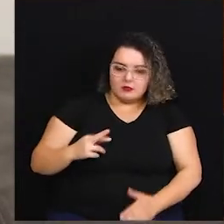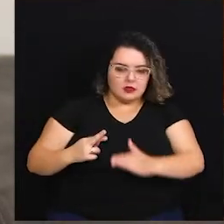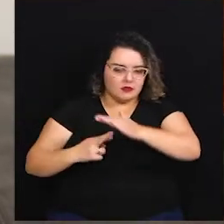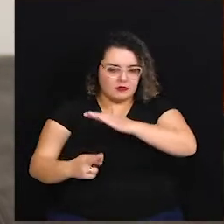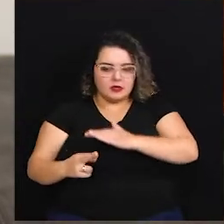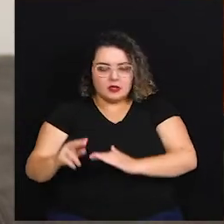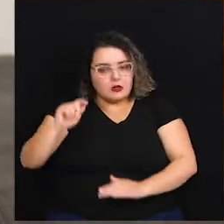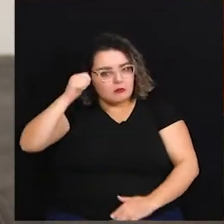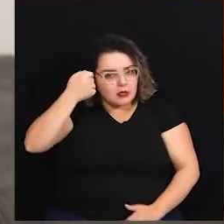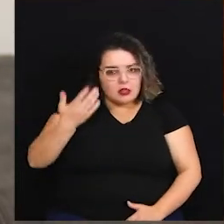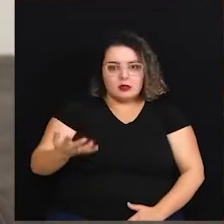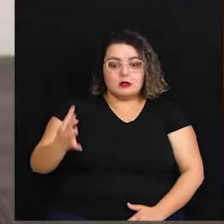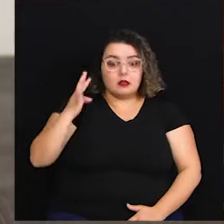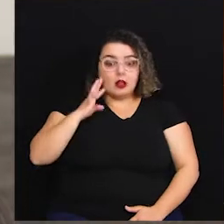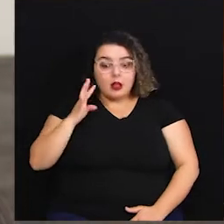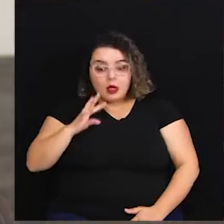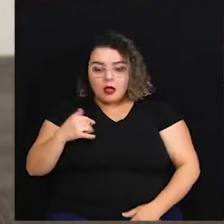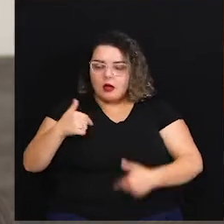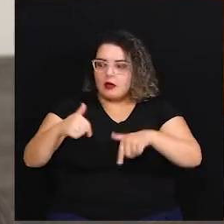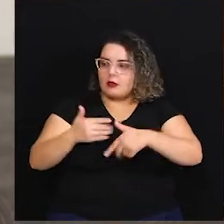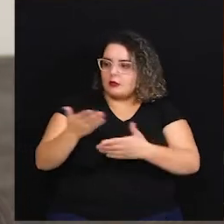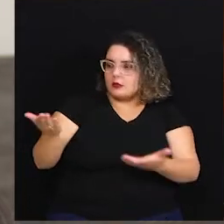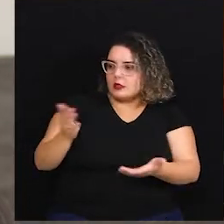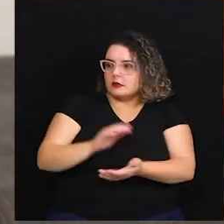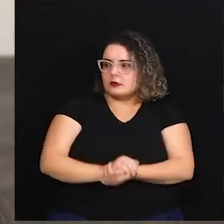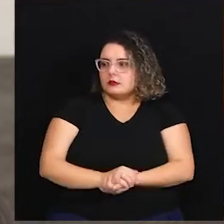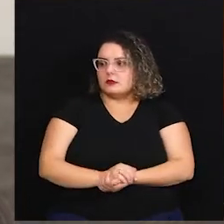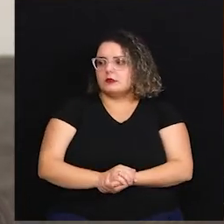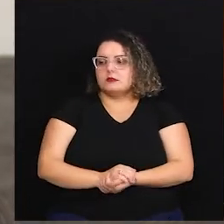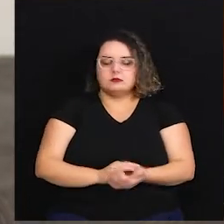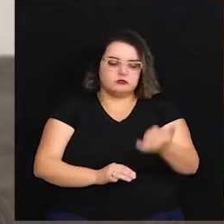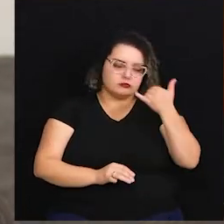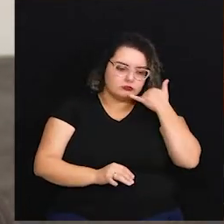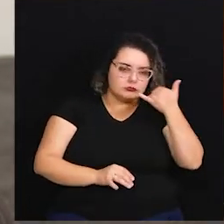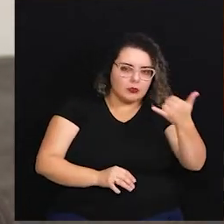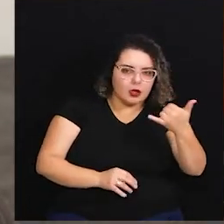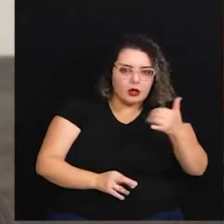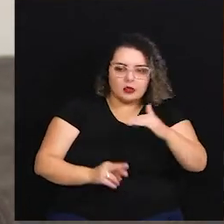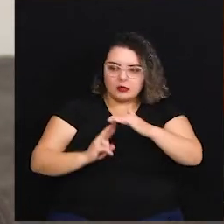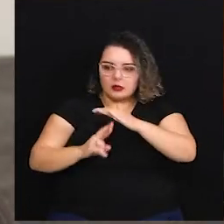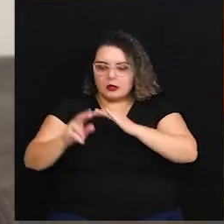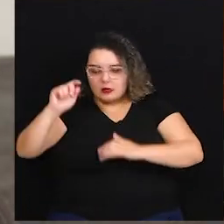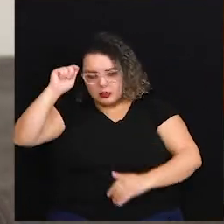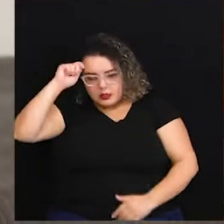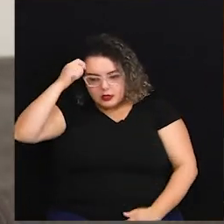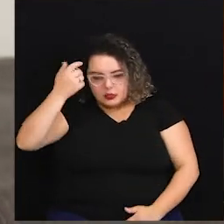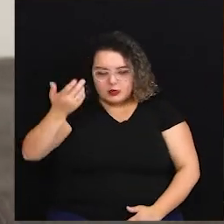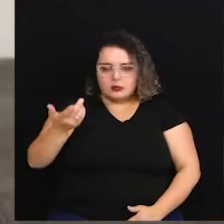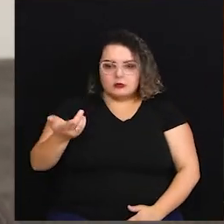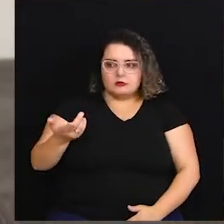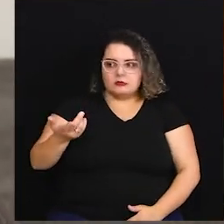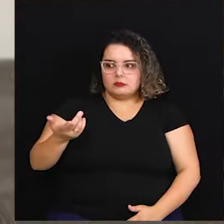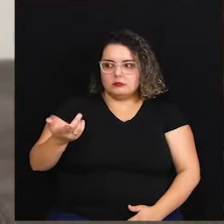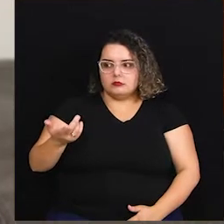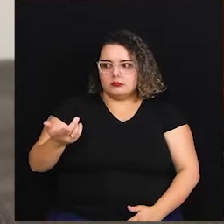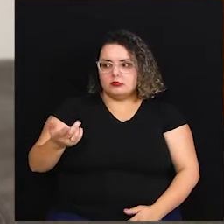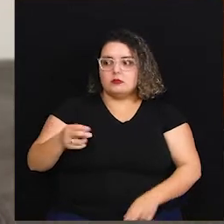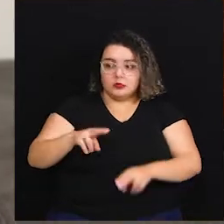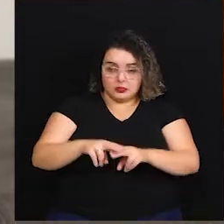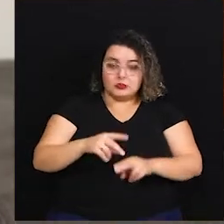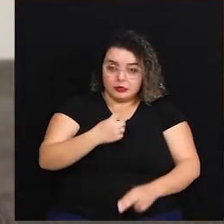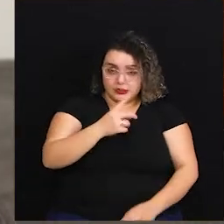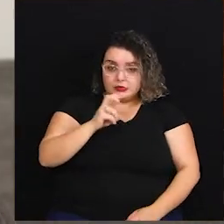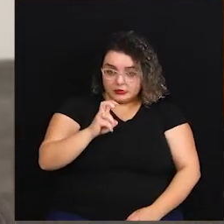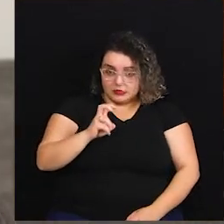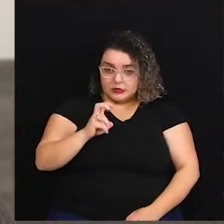pra Feira Preta, tá muito legal o trabalho de vocês. Aí entramos em contato, né, com o pessoal da Feira Preta. Foi por